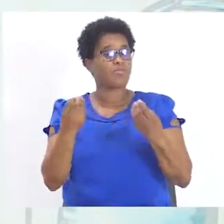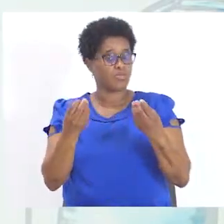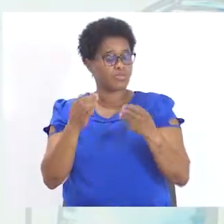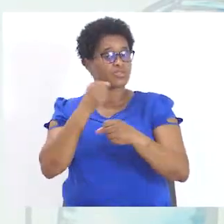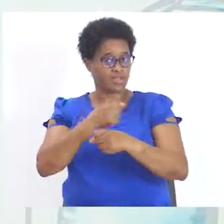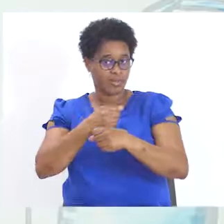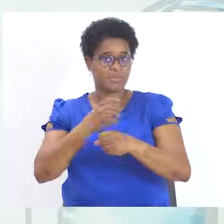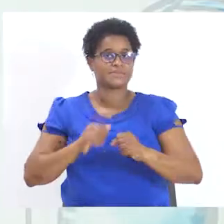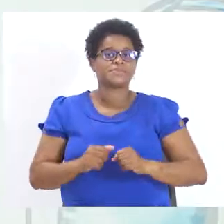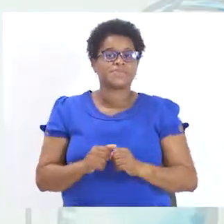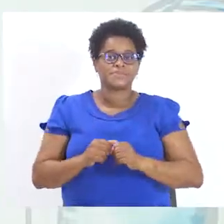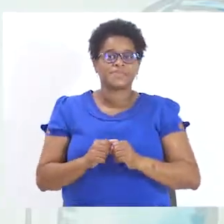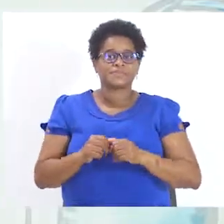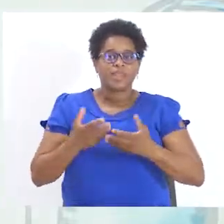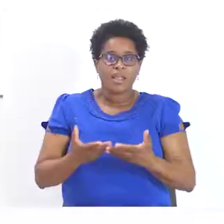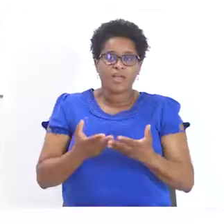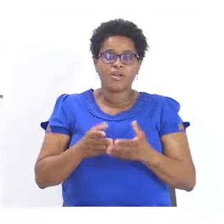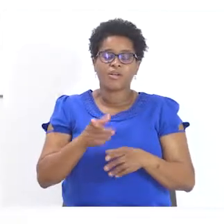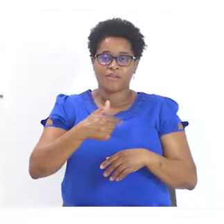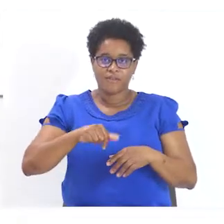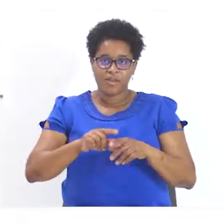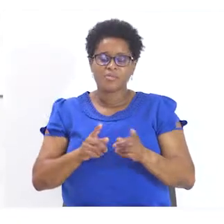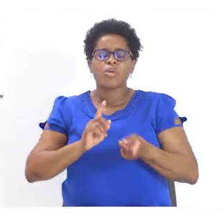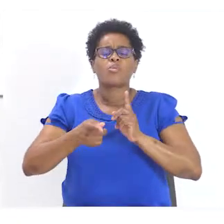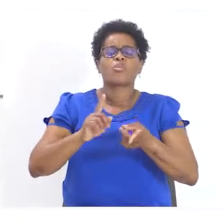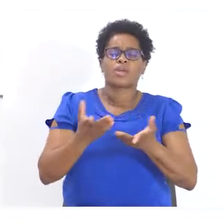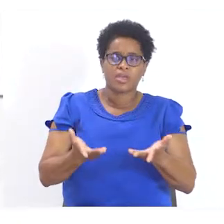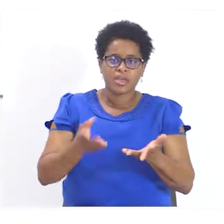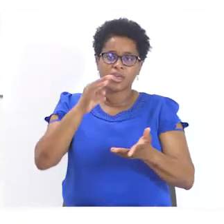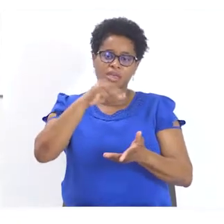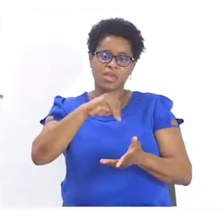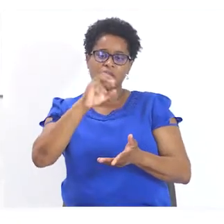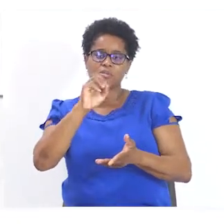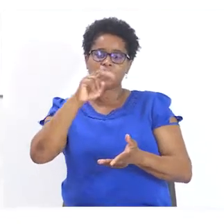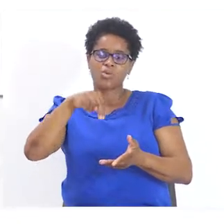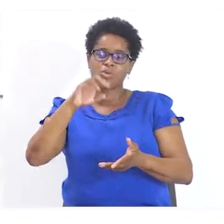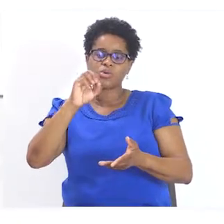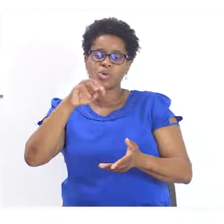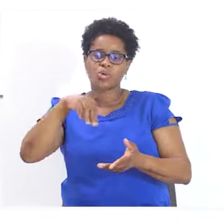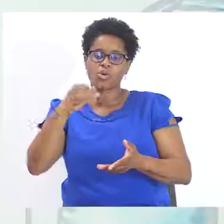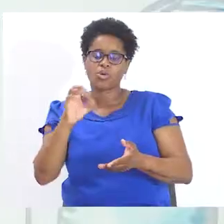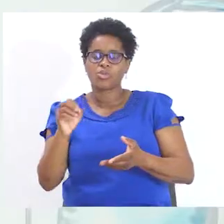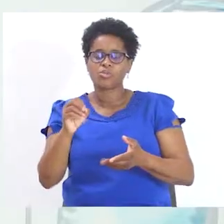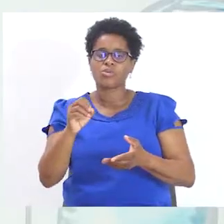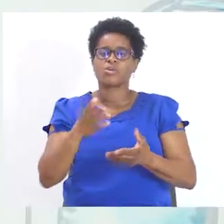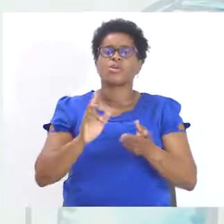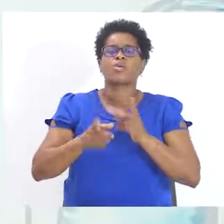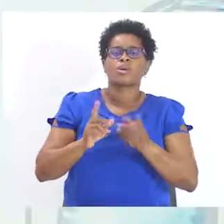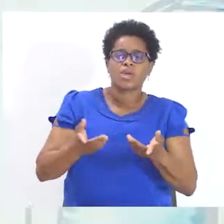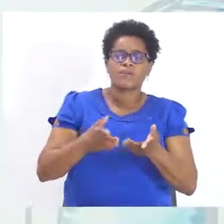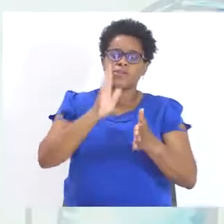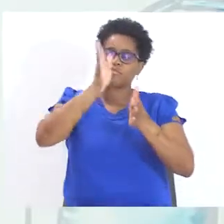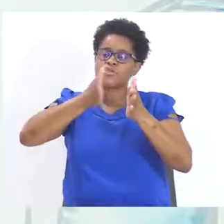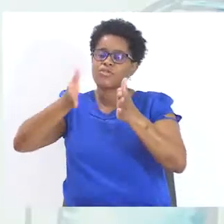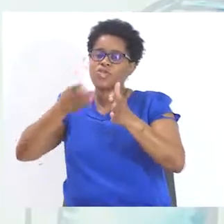exercícios, ok? Vamos? O que significa monômio? Vamos dividir essa palavra